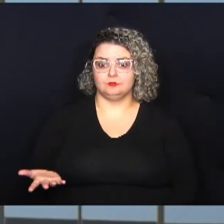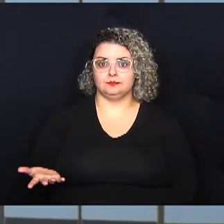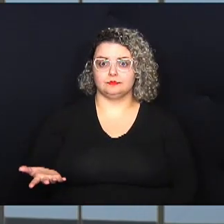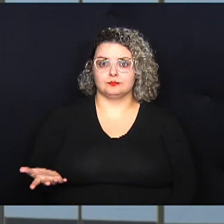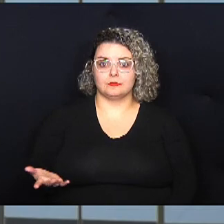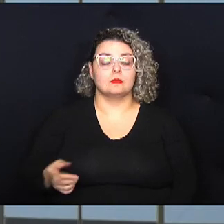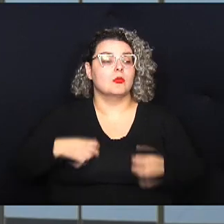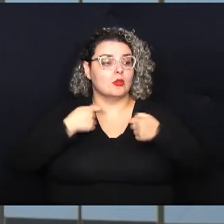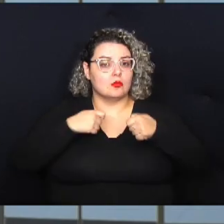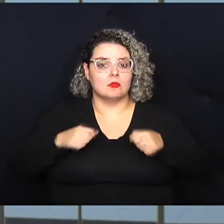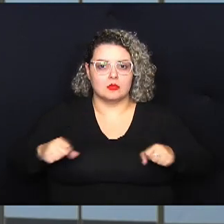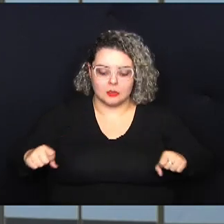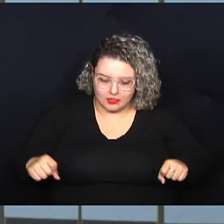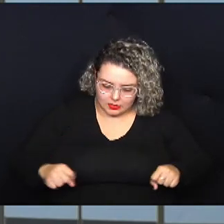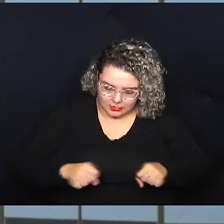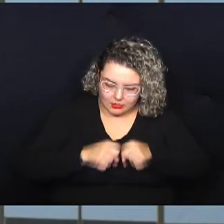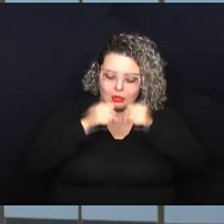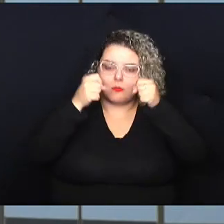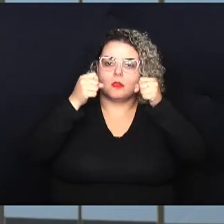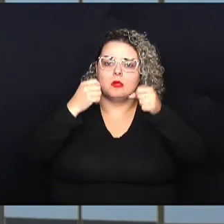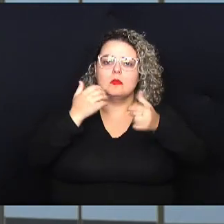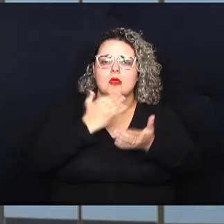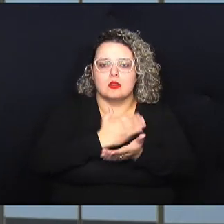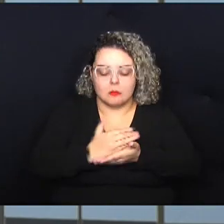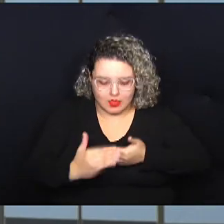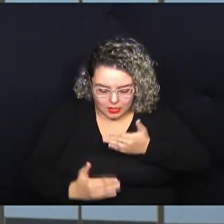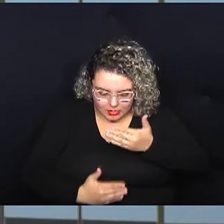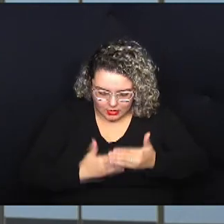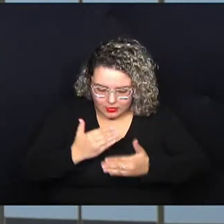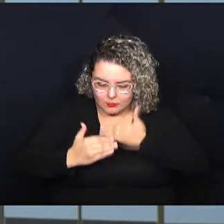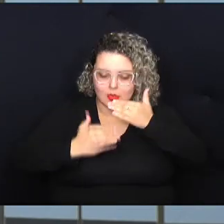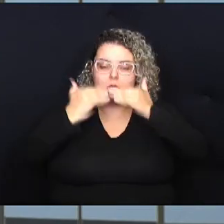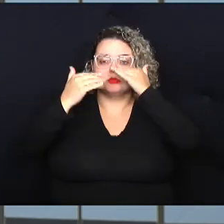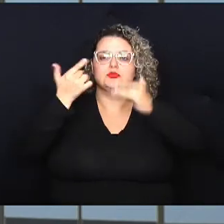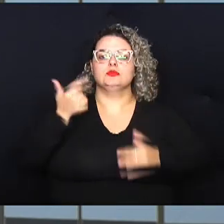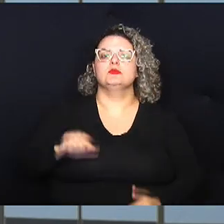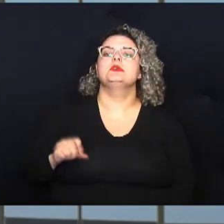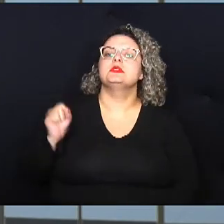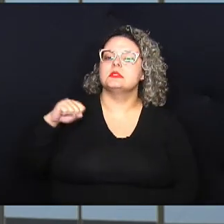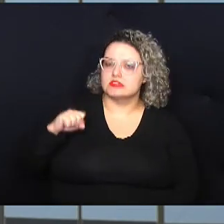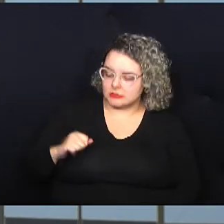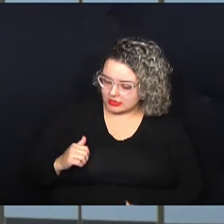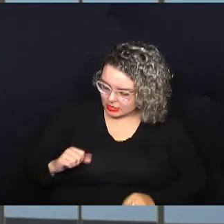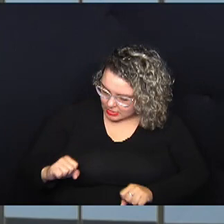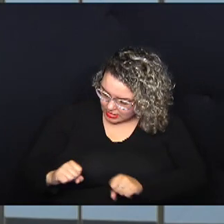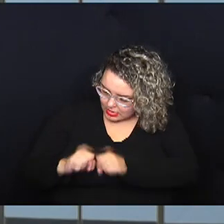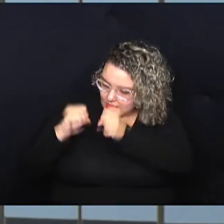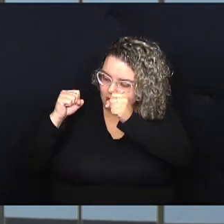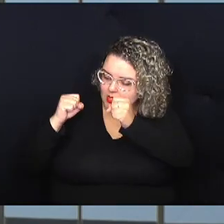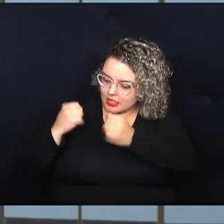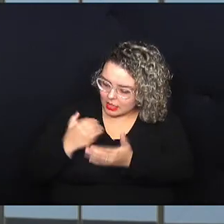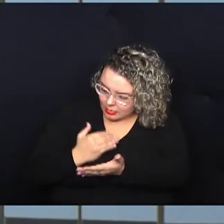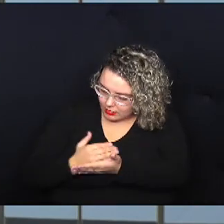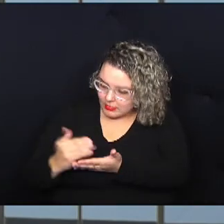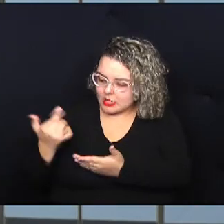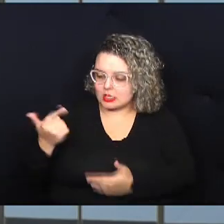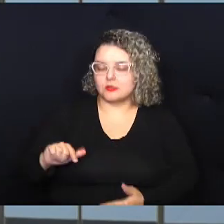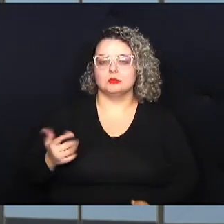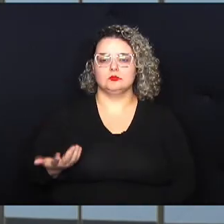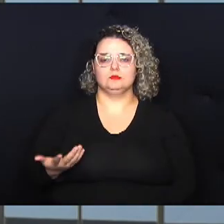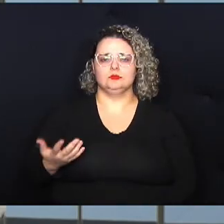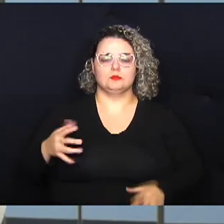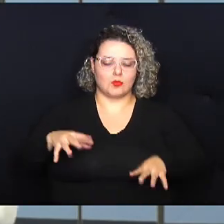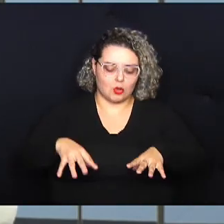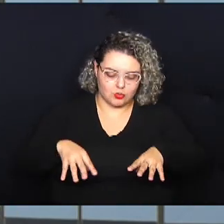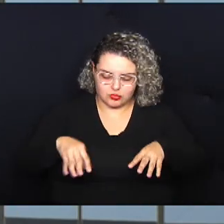Precisou desestruturar para começar a reestruturar. Exatamente, desconstruir para começar a construir. Então ali, tipo, eu peguei aquele castelinho que eu